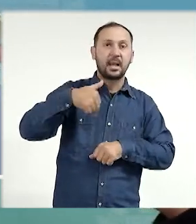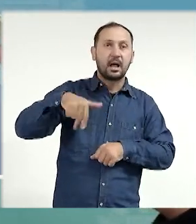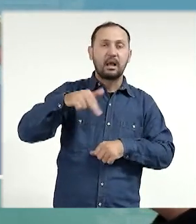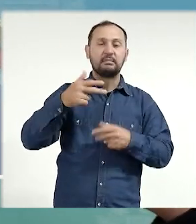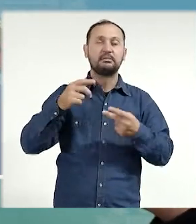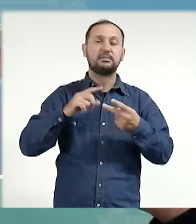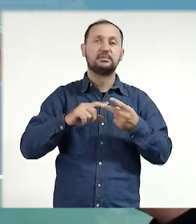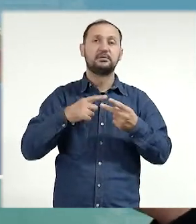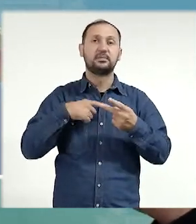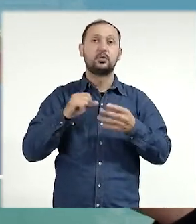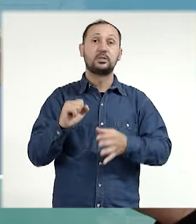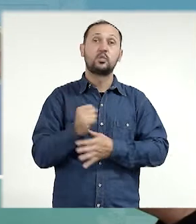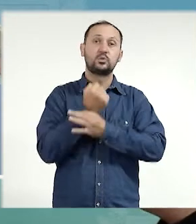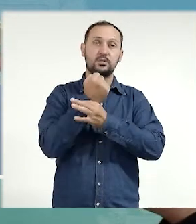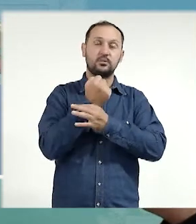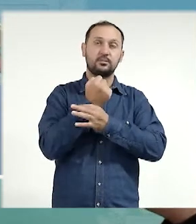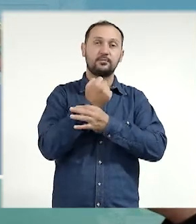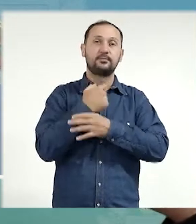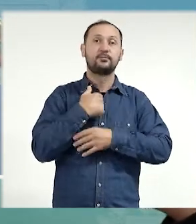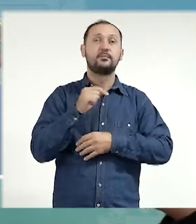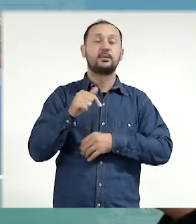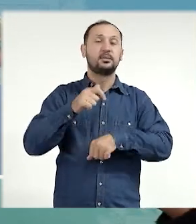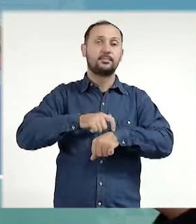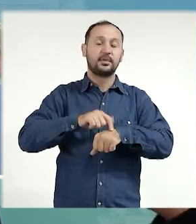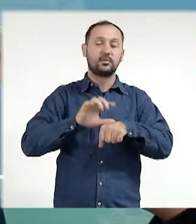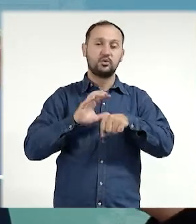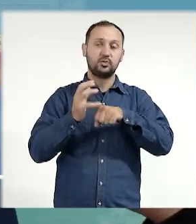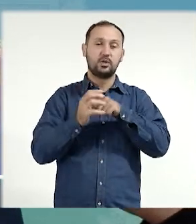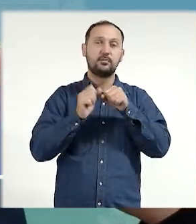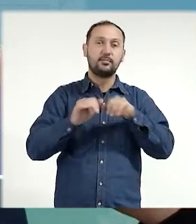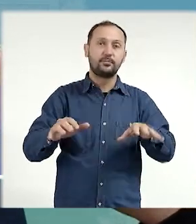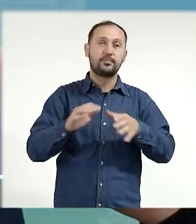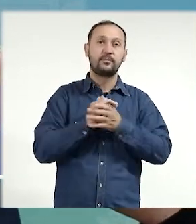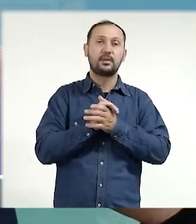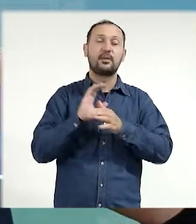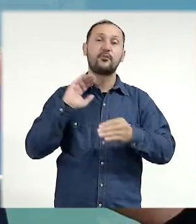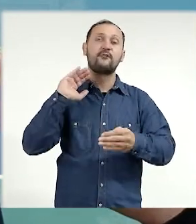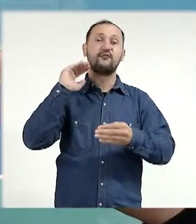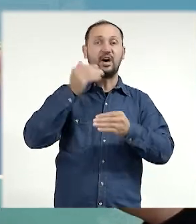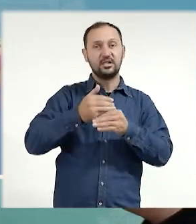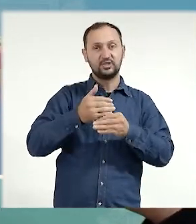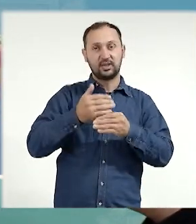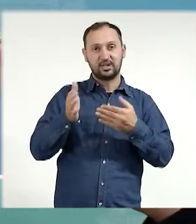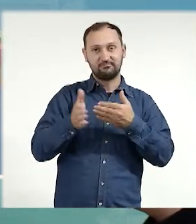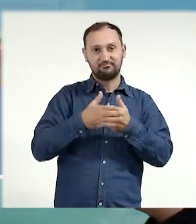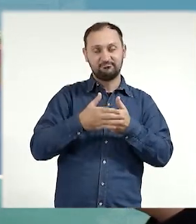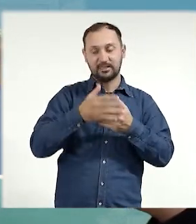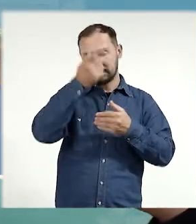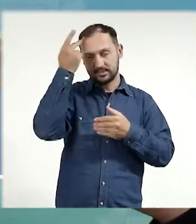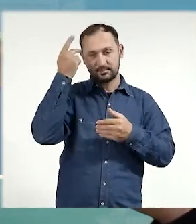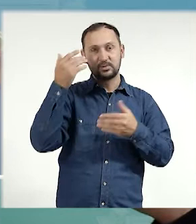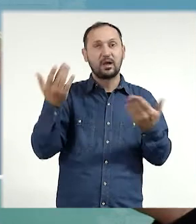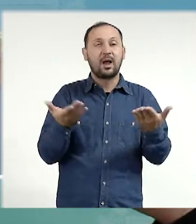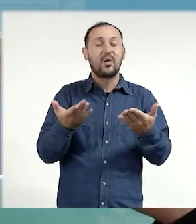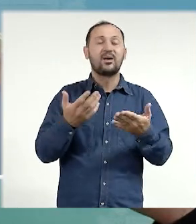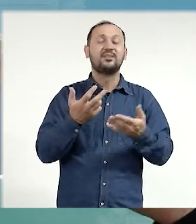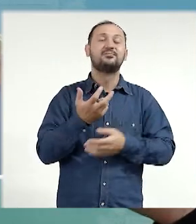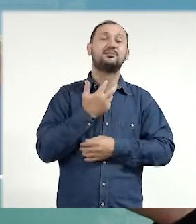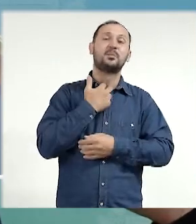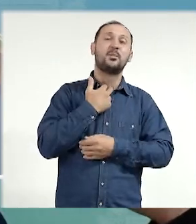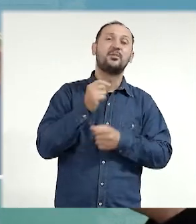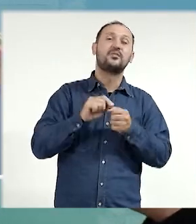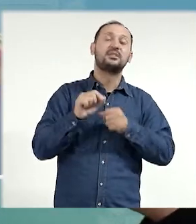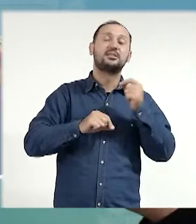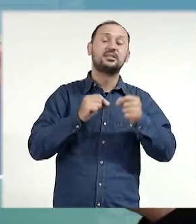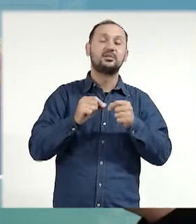caminhada com segurança. E no período da pandemia, a pista ela foi fechada e as pessoas, nesse